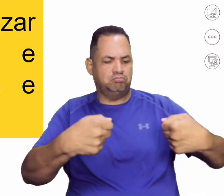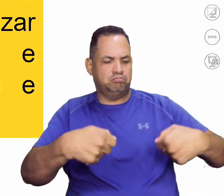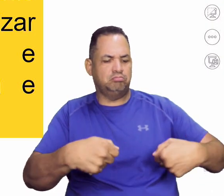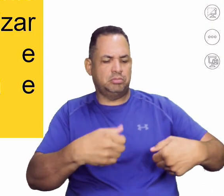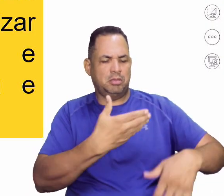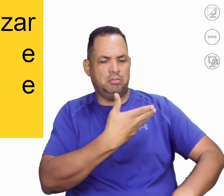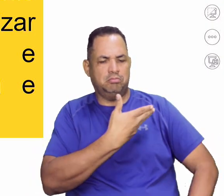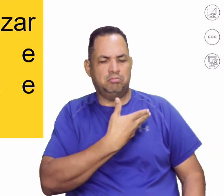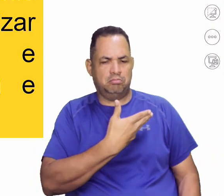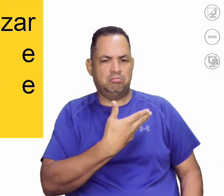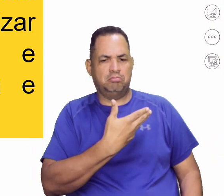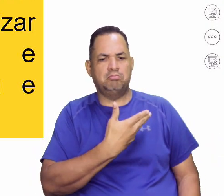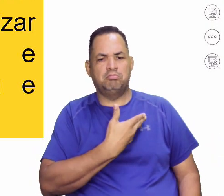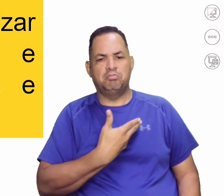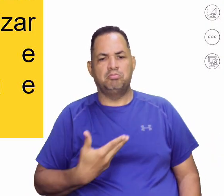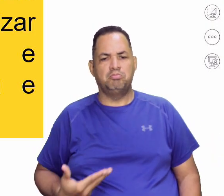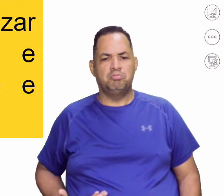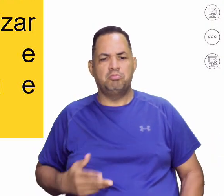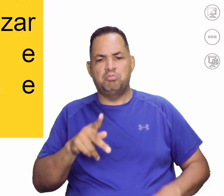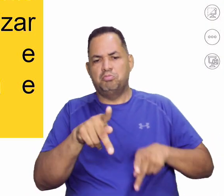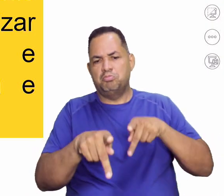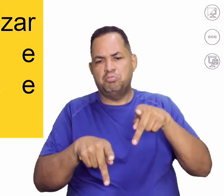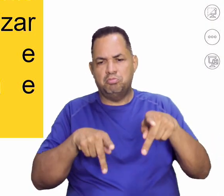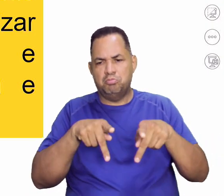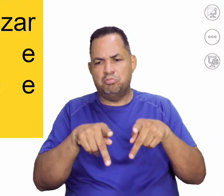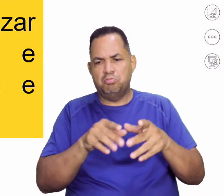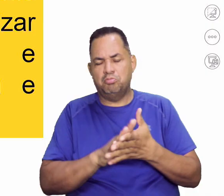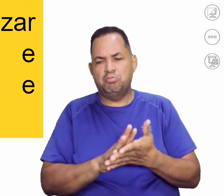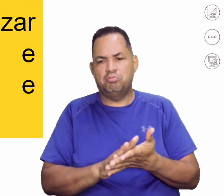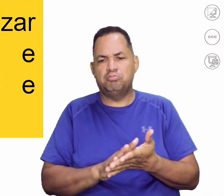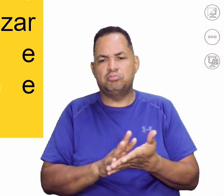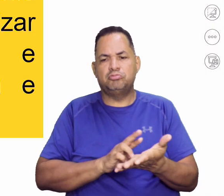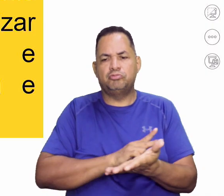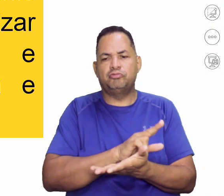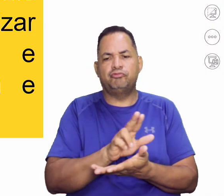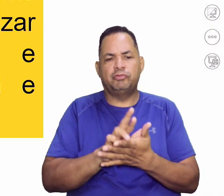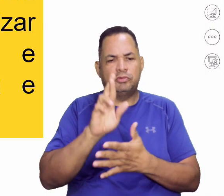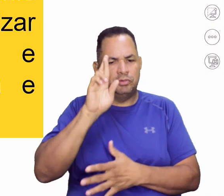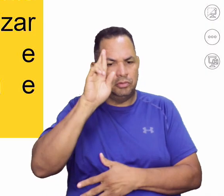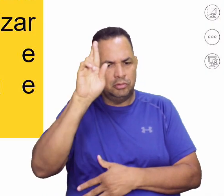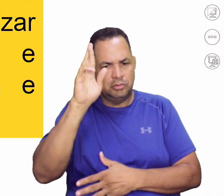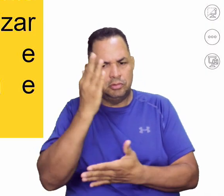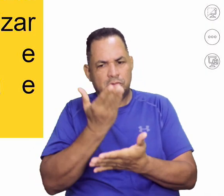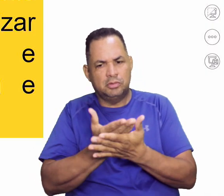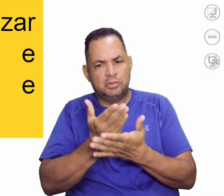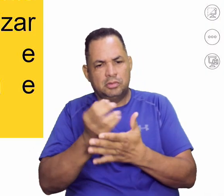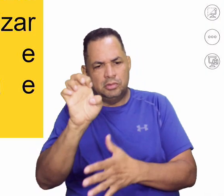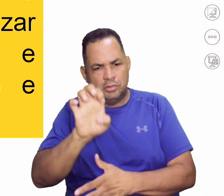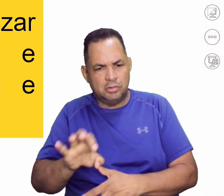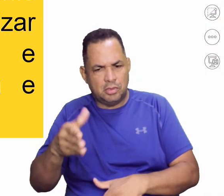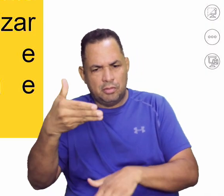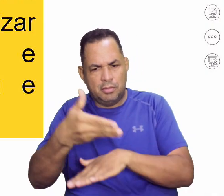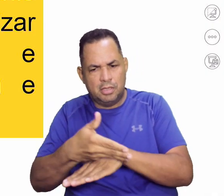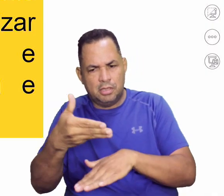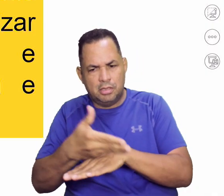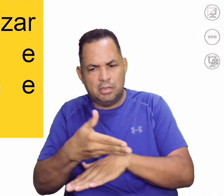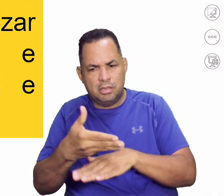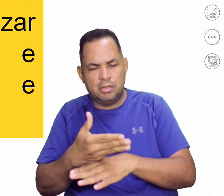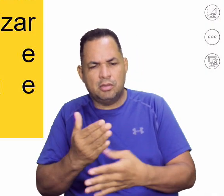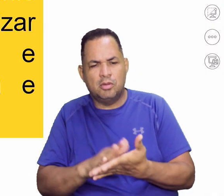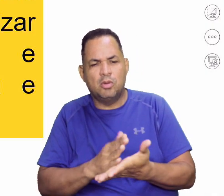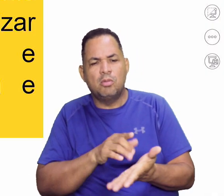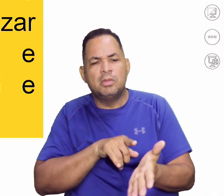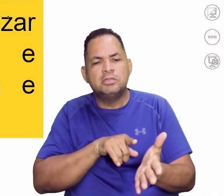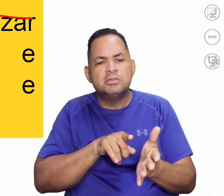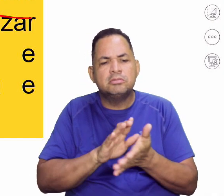popular. Muitos líderes haviam estudado na Europa ou participado da guerra e passaram a